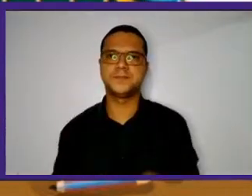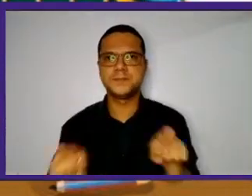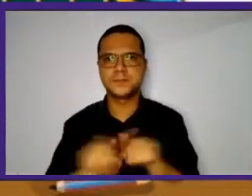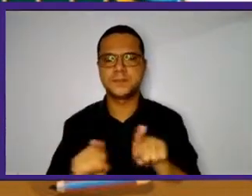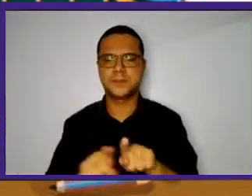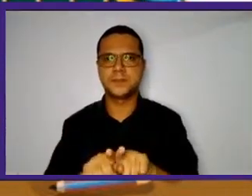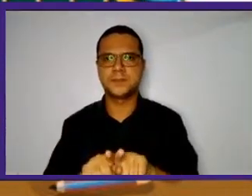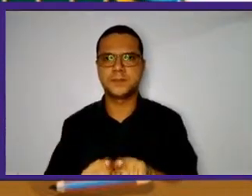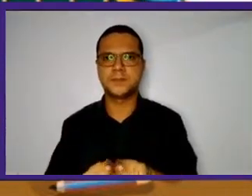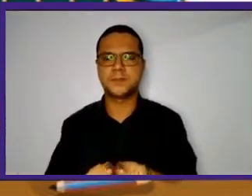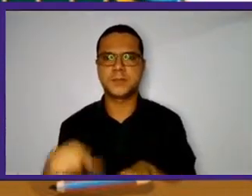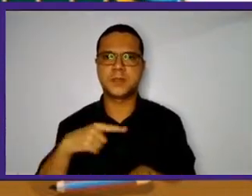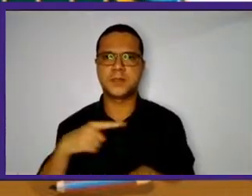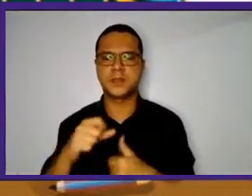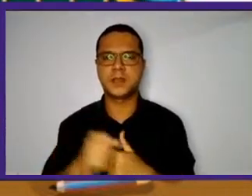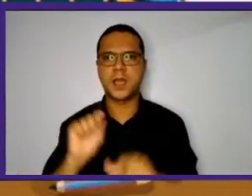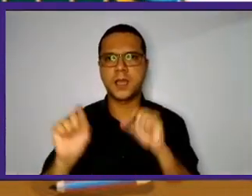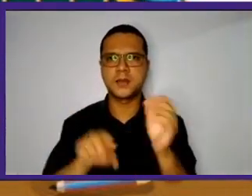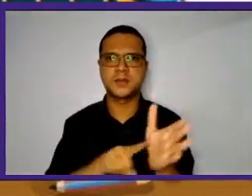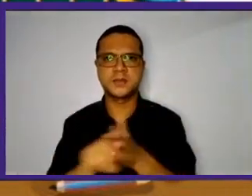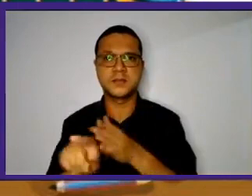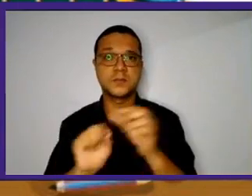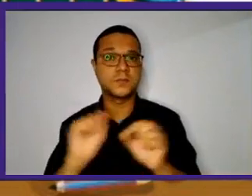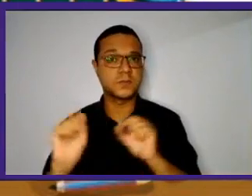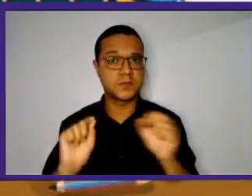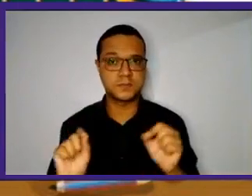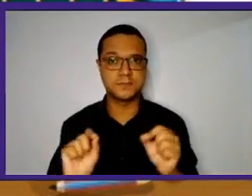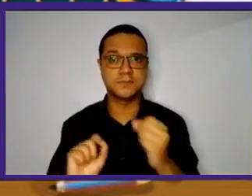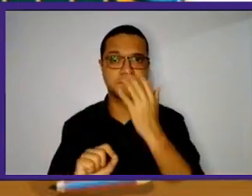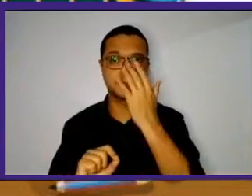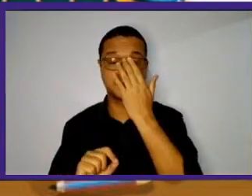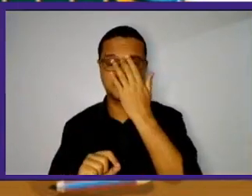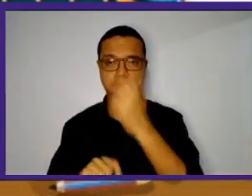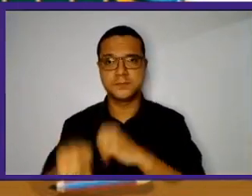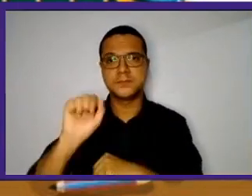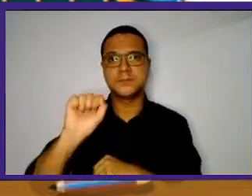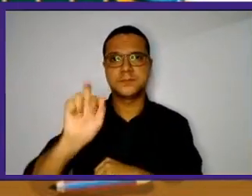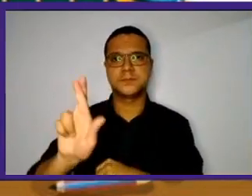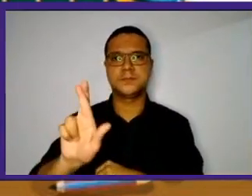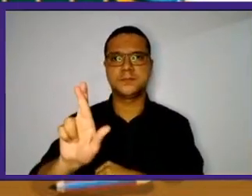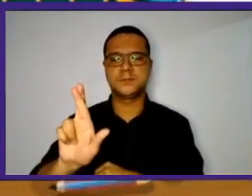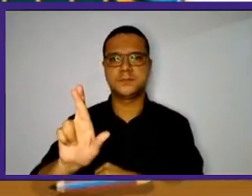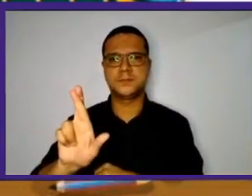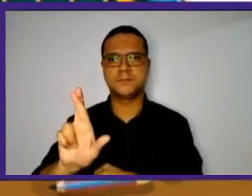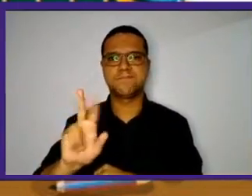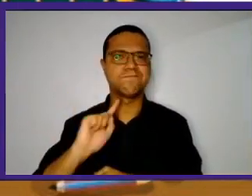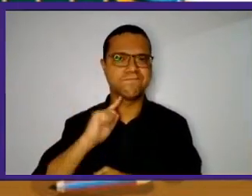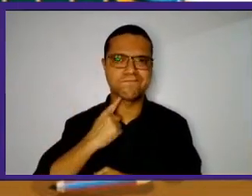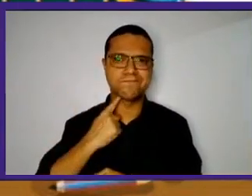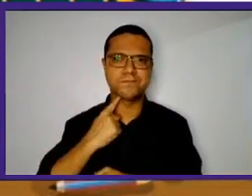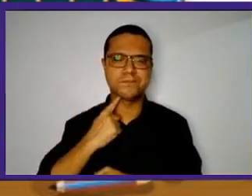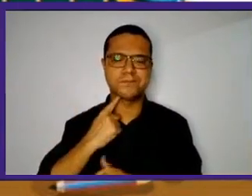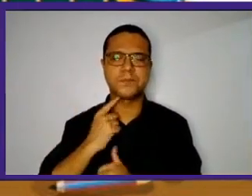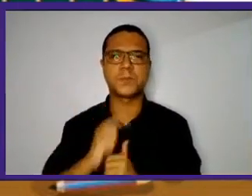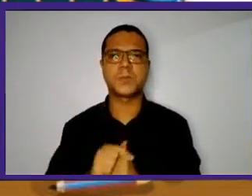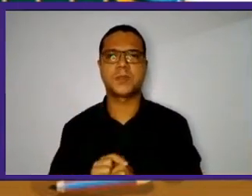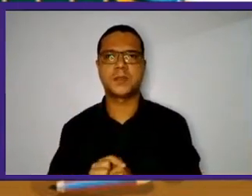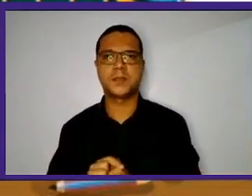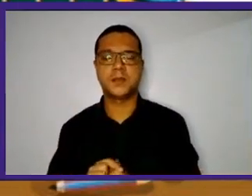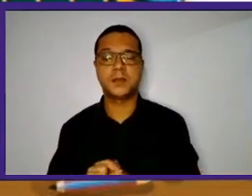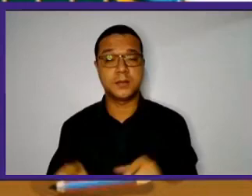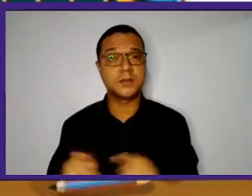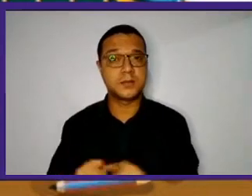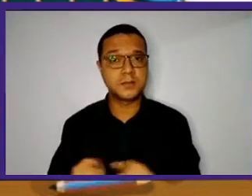E também tem aquelas questões do quê? O ar poluído. E